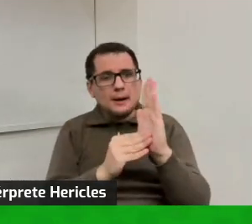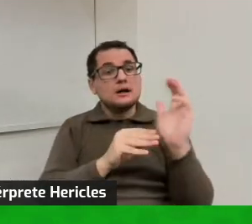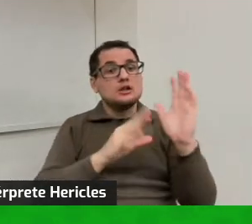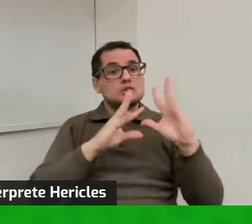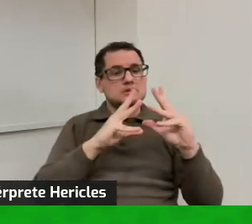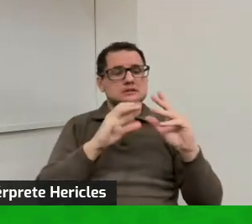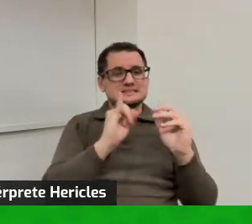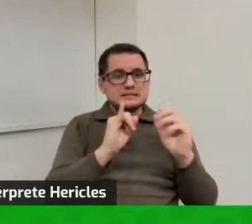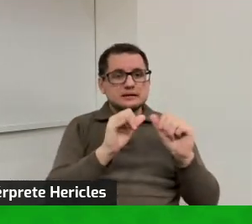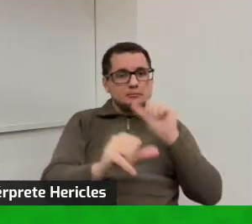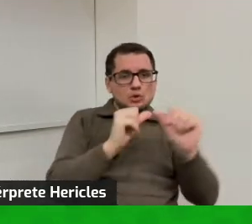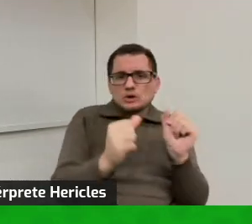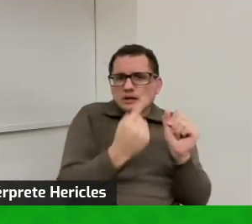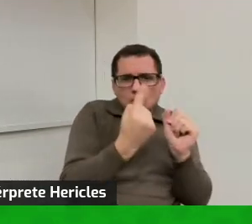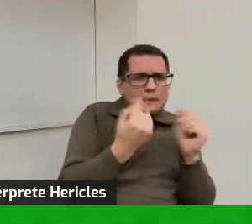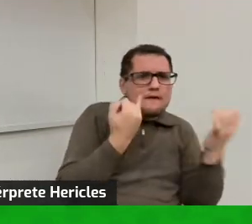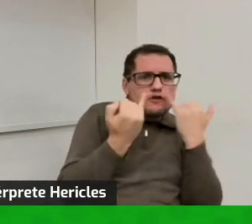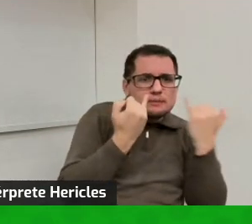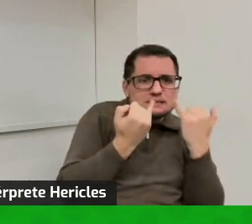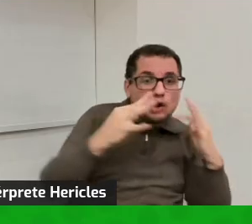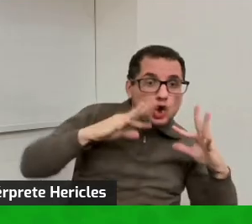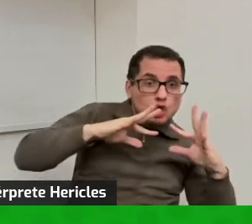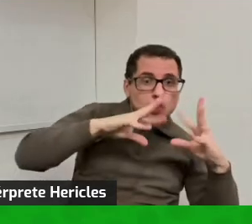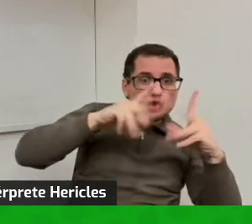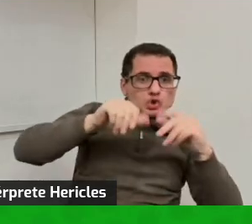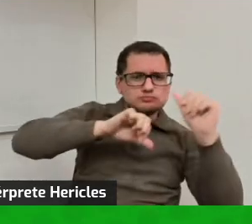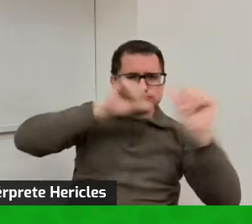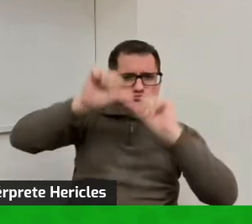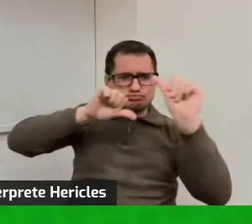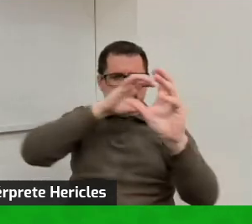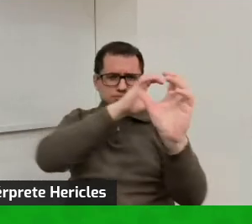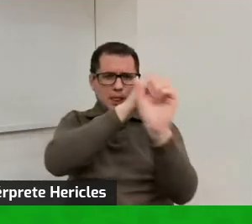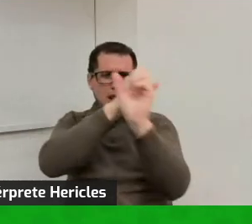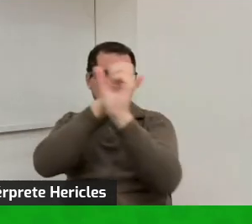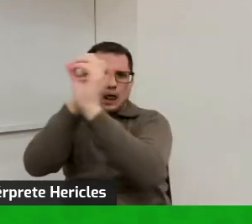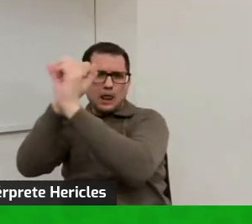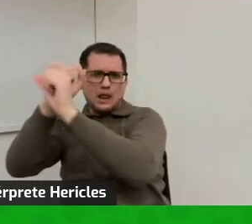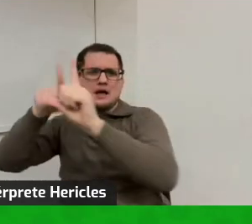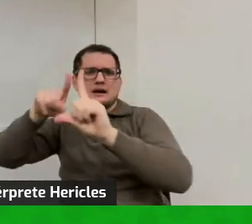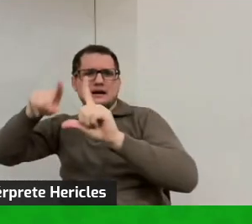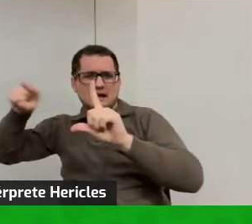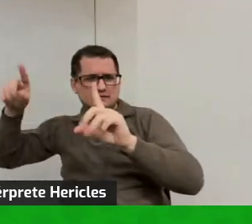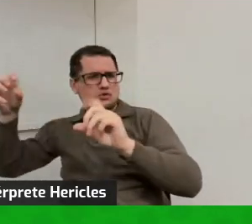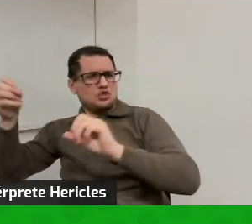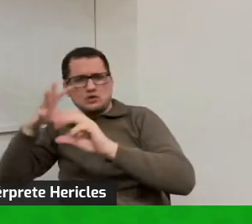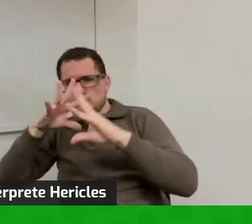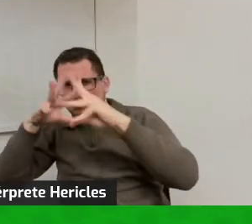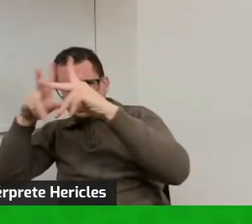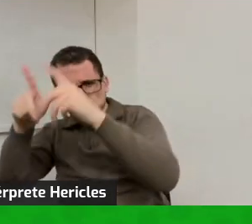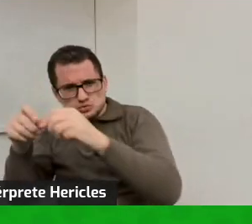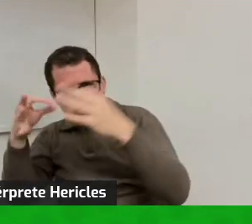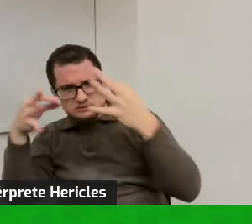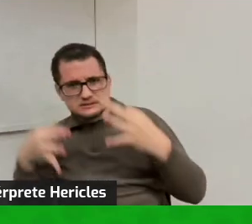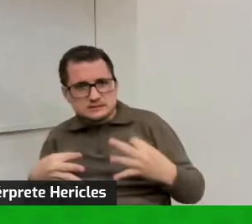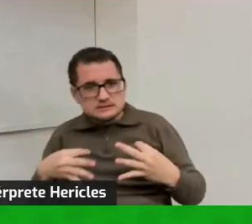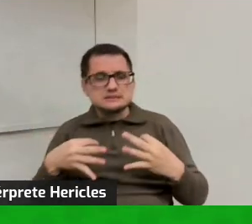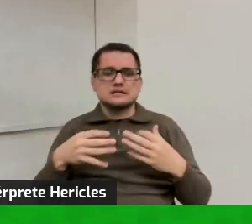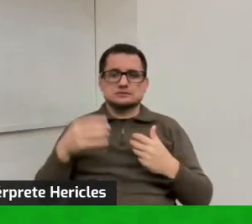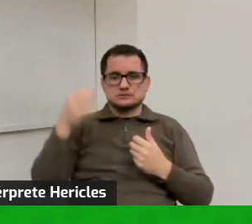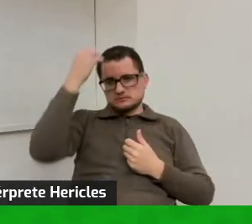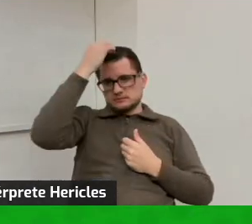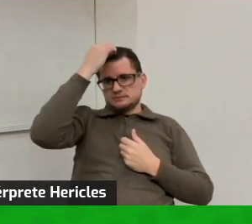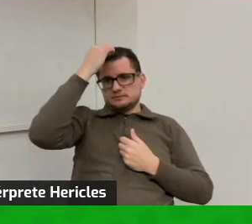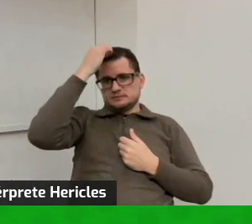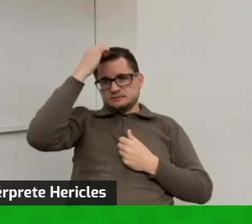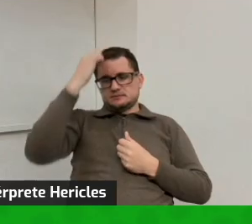já vai ali em cascata calculando tudo e já vai ajustando para você todos os seus cálculos ali,